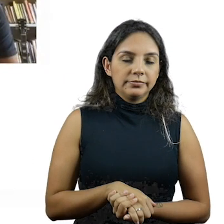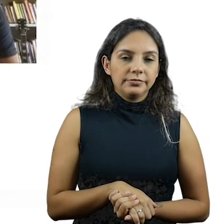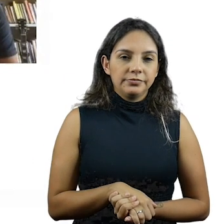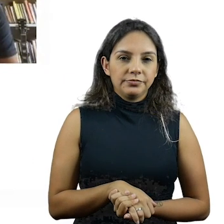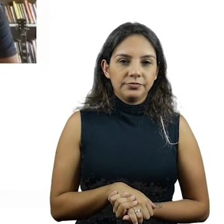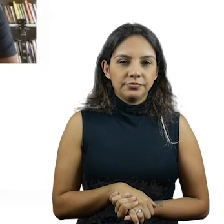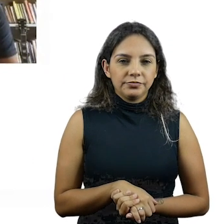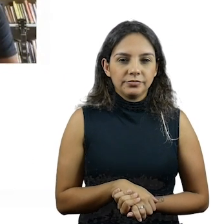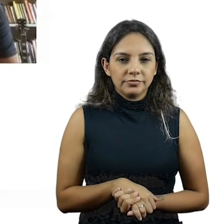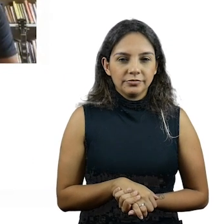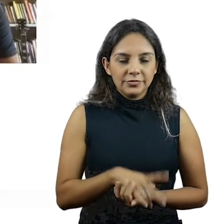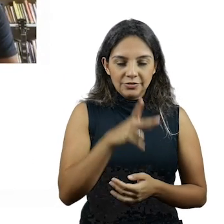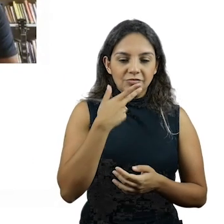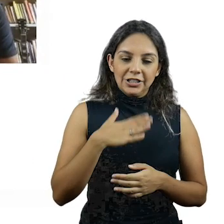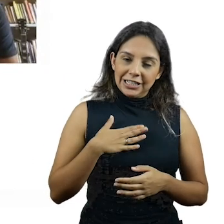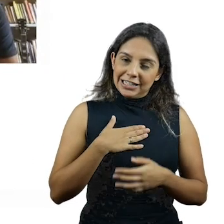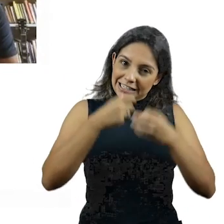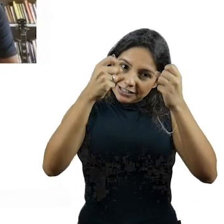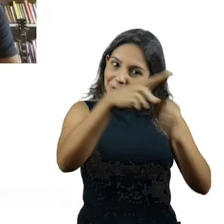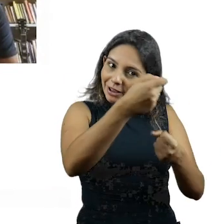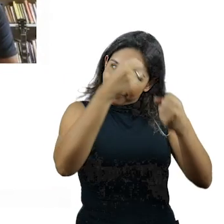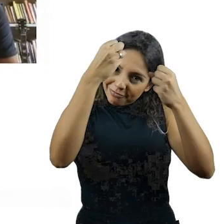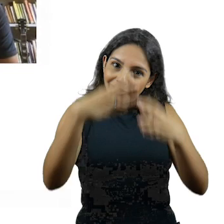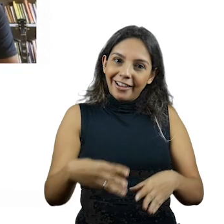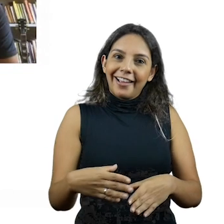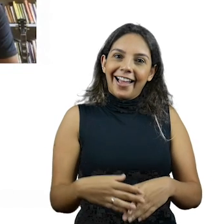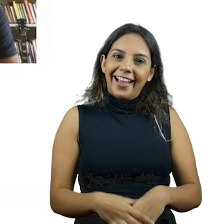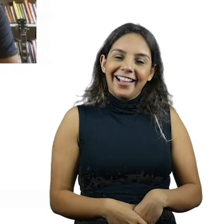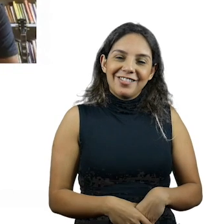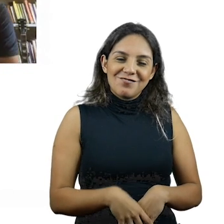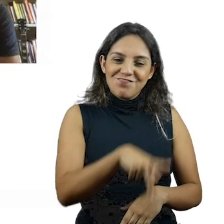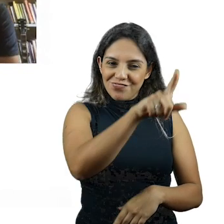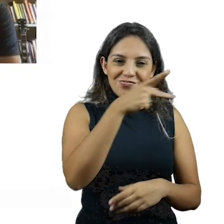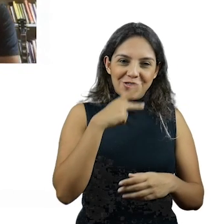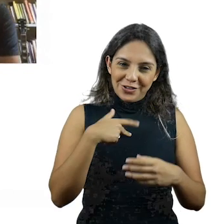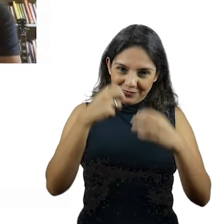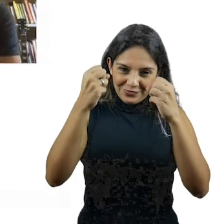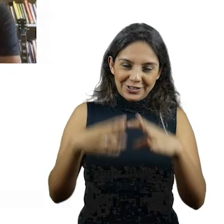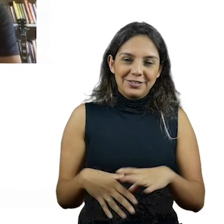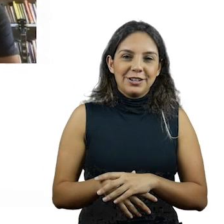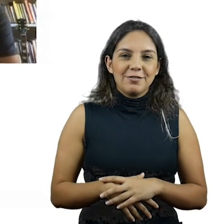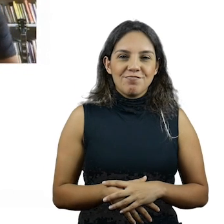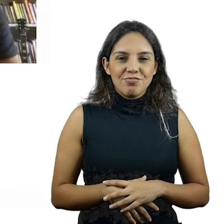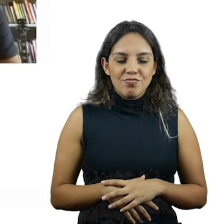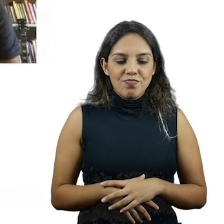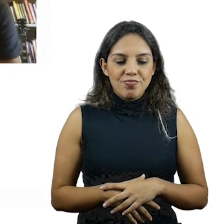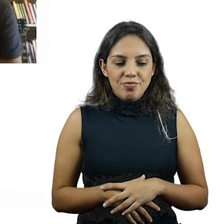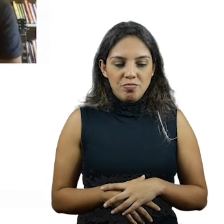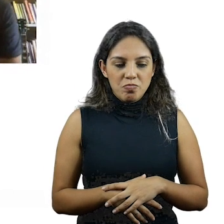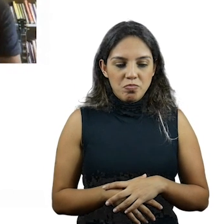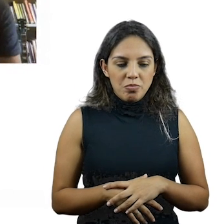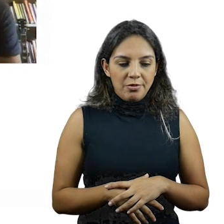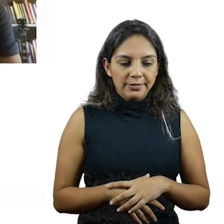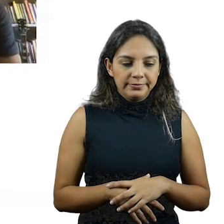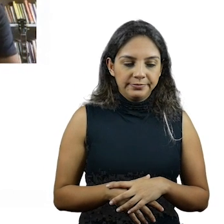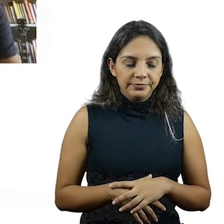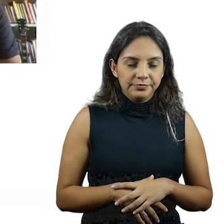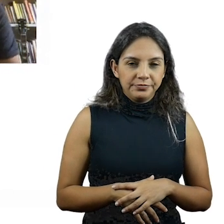explicar, eu fico explicando, Rodrigo. Você tem que falar que ler e ouvir. Eu garoto propaganda